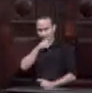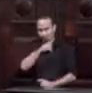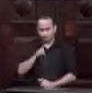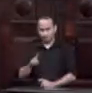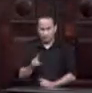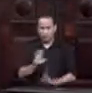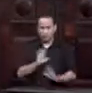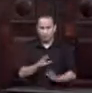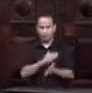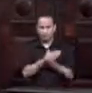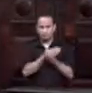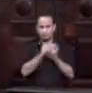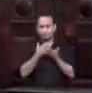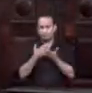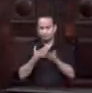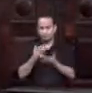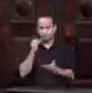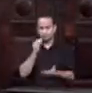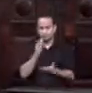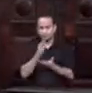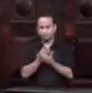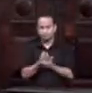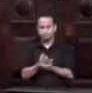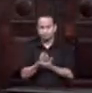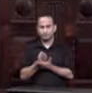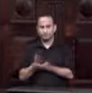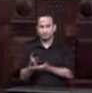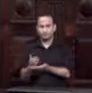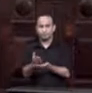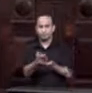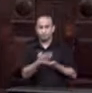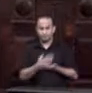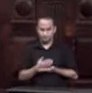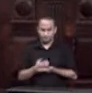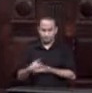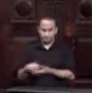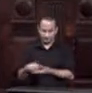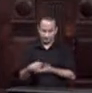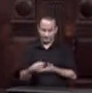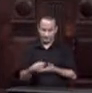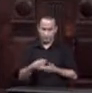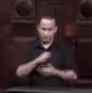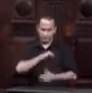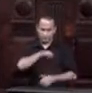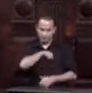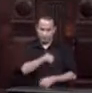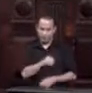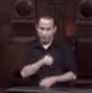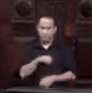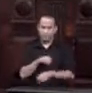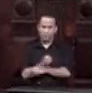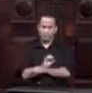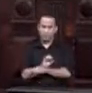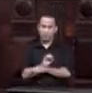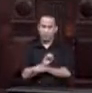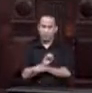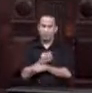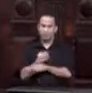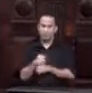um início de um processo de recuperação fiscal desse Estado. Dizer que o DEM encaminha o voto